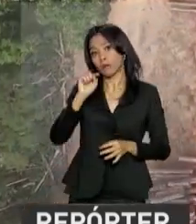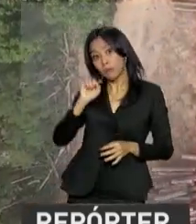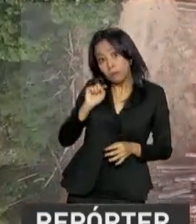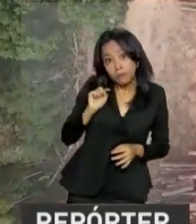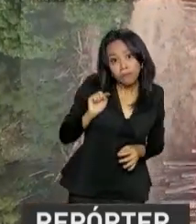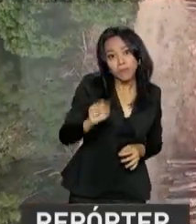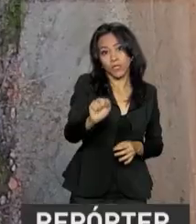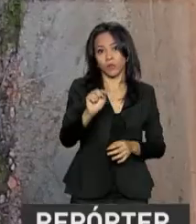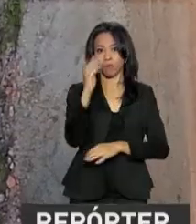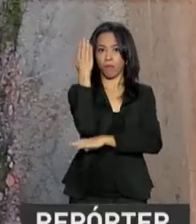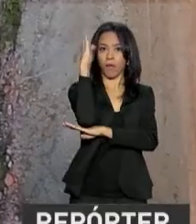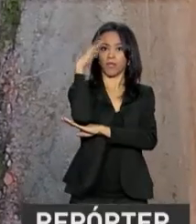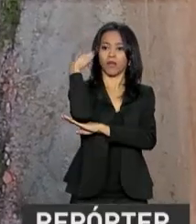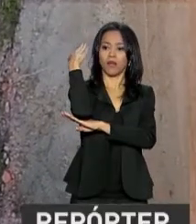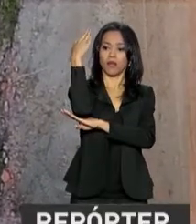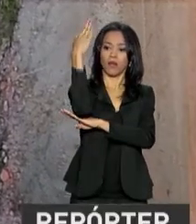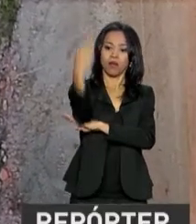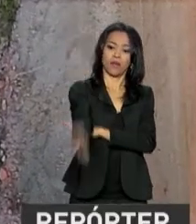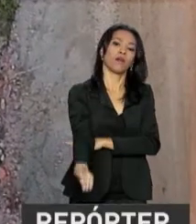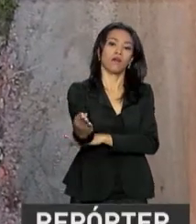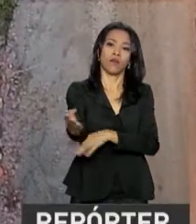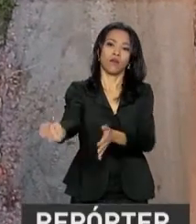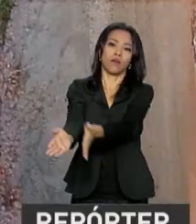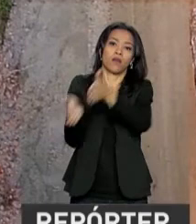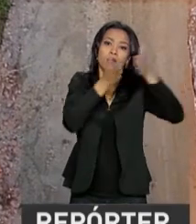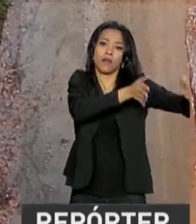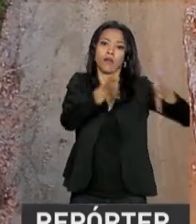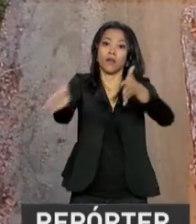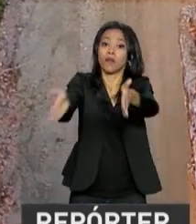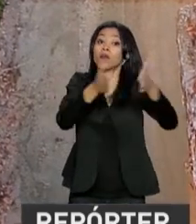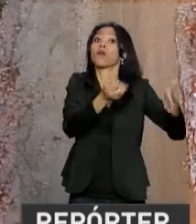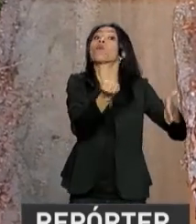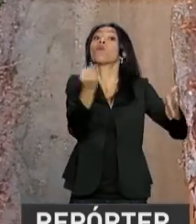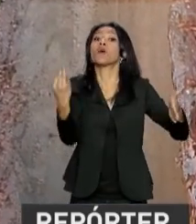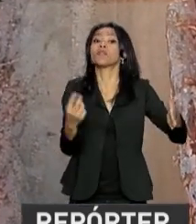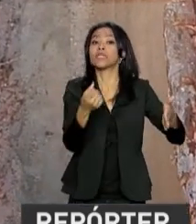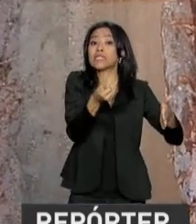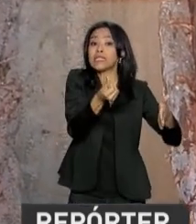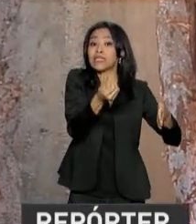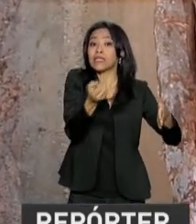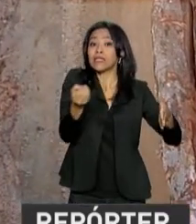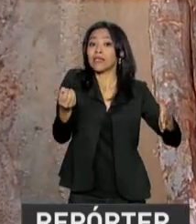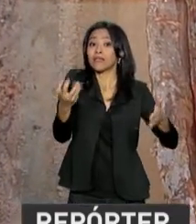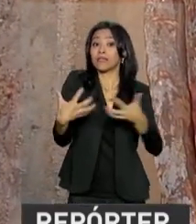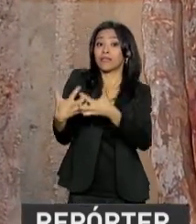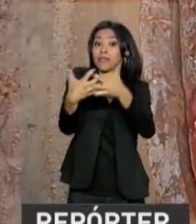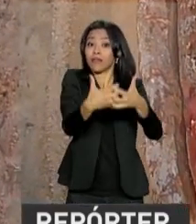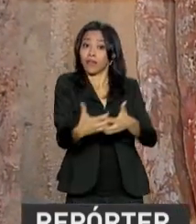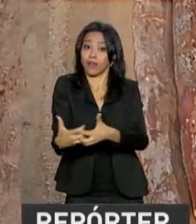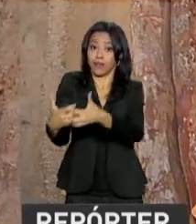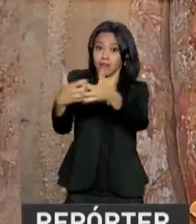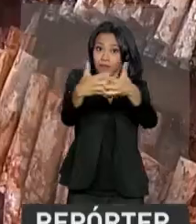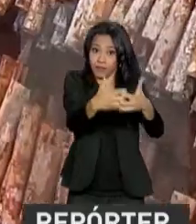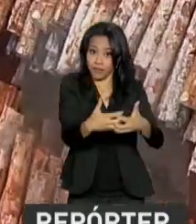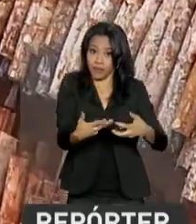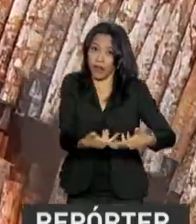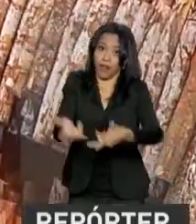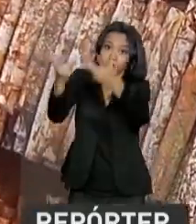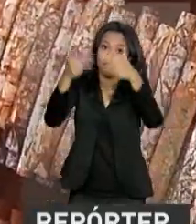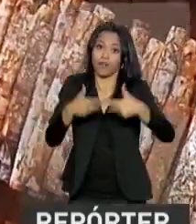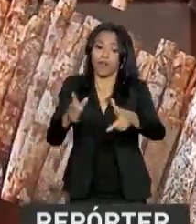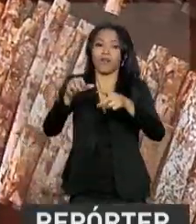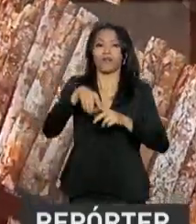madeira em tora isso equivale a 600 carretas de madeira e nós fizemos um sobrevoo de